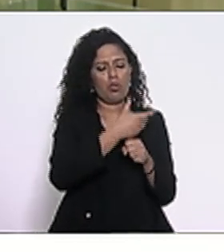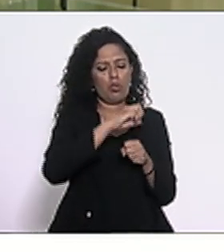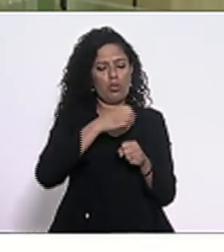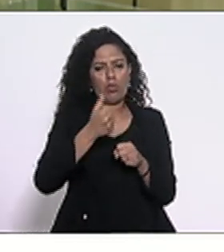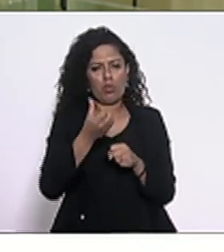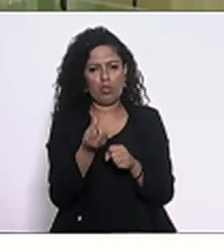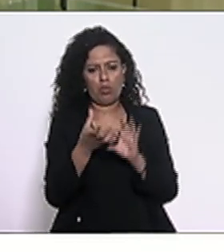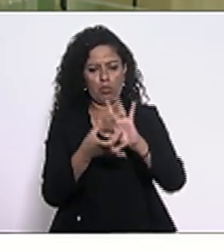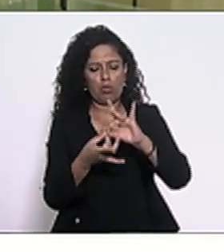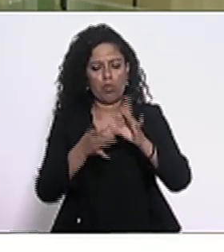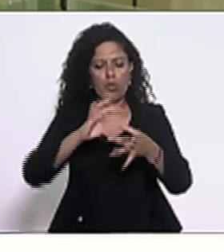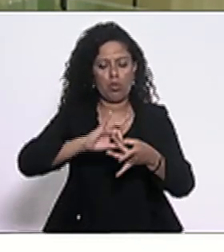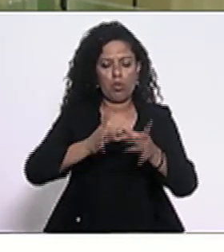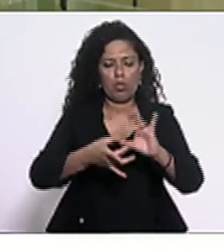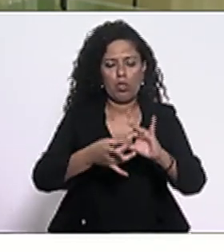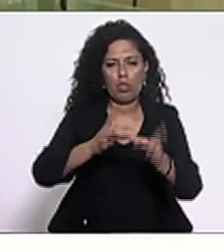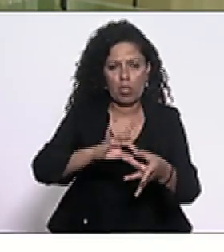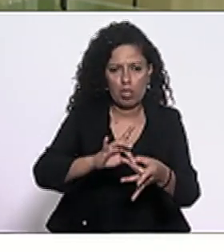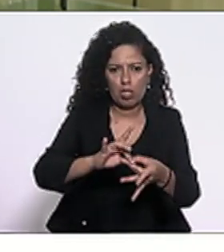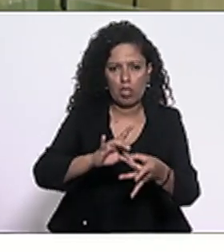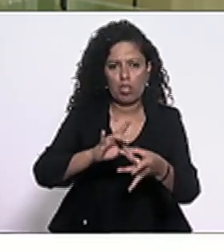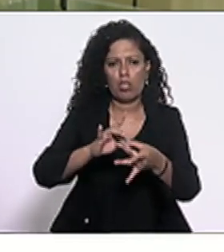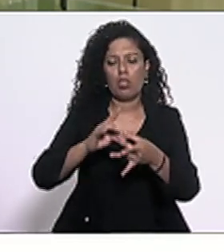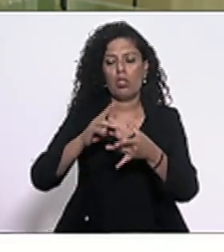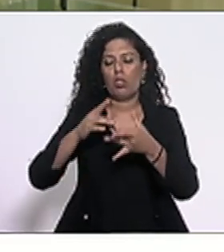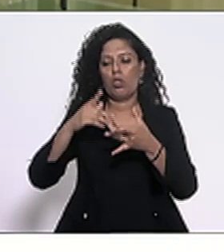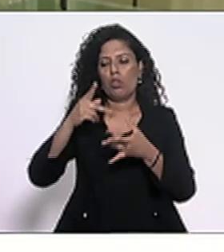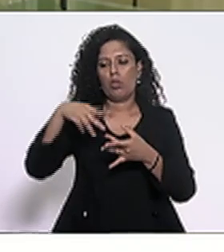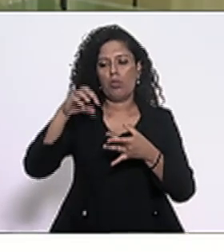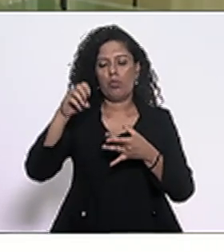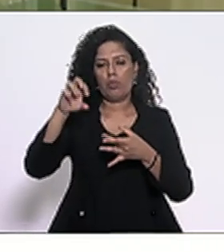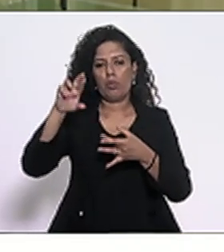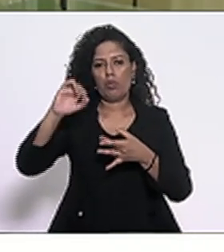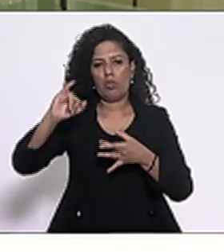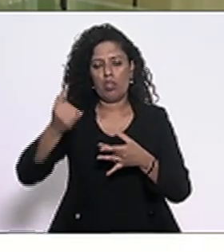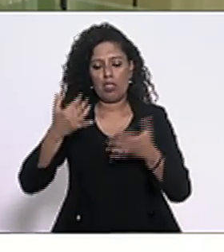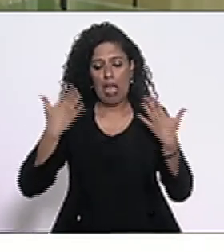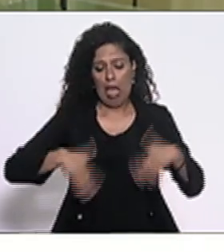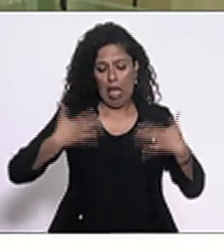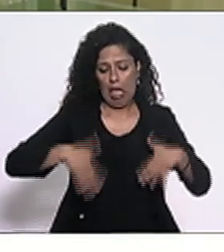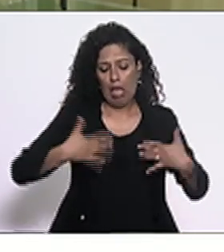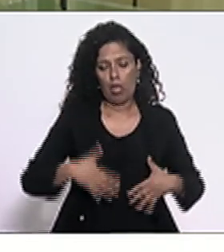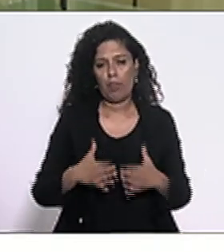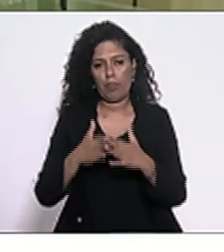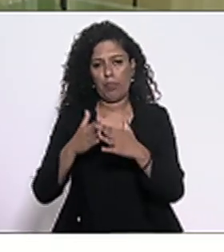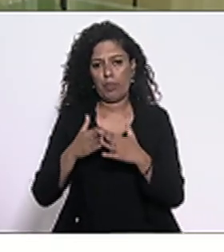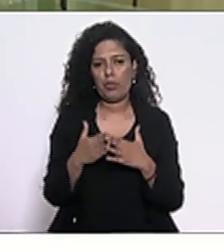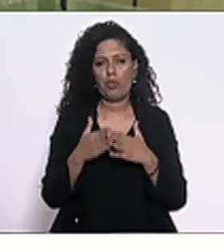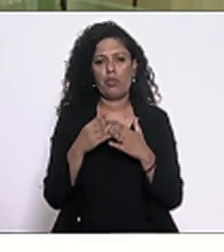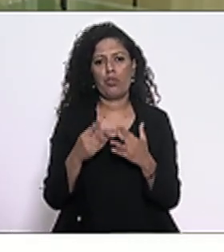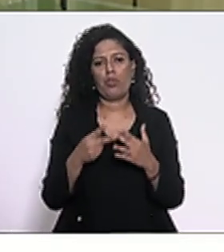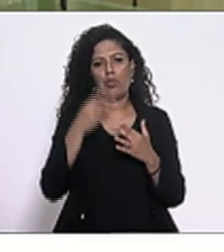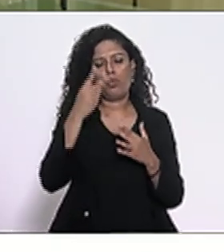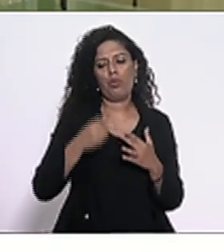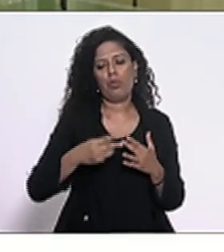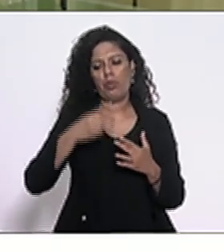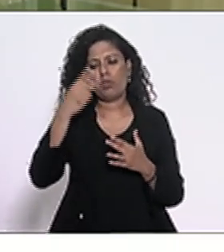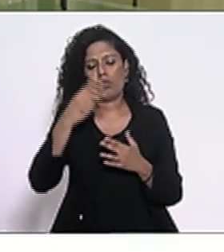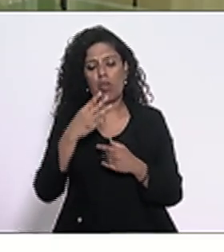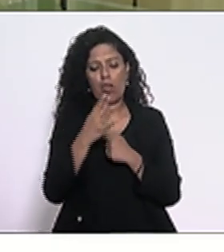o Proderj estava desesperado pedindo ajuda a diversas empresas no mercado para poder botar 2, 3 soluções ali